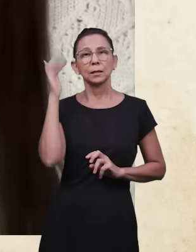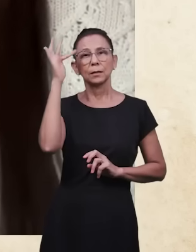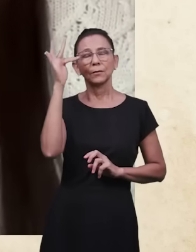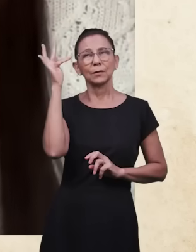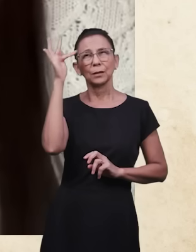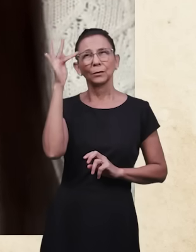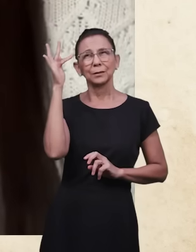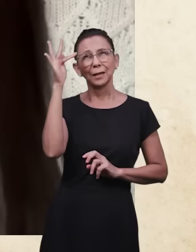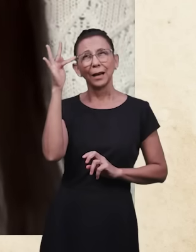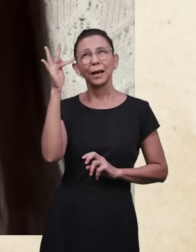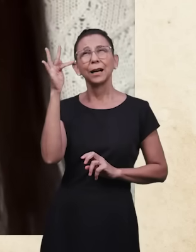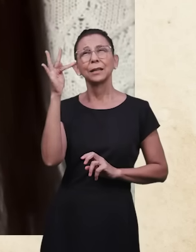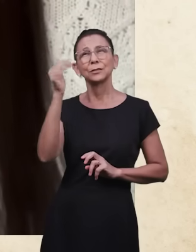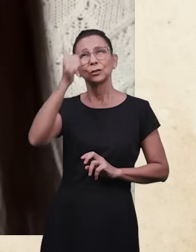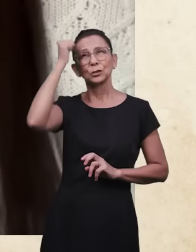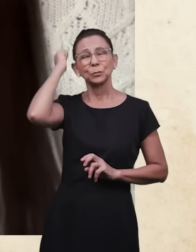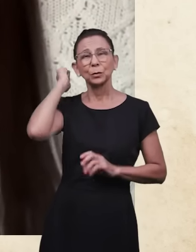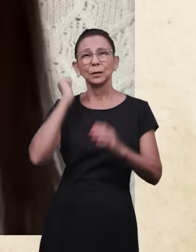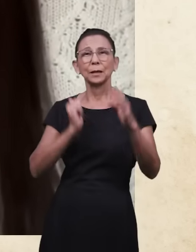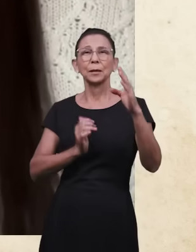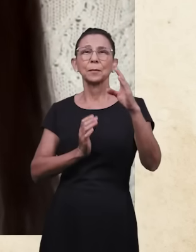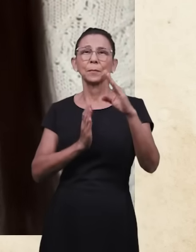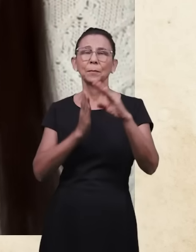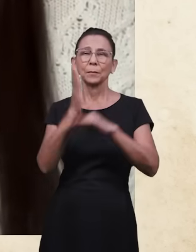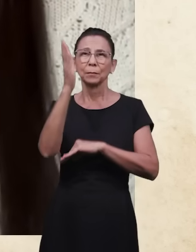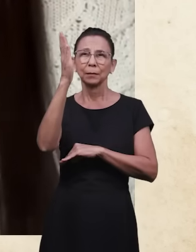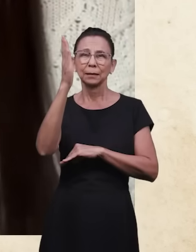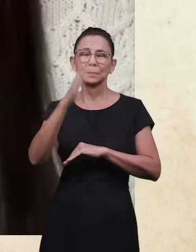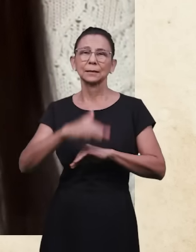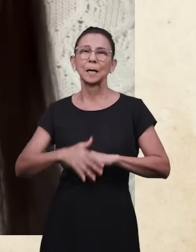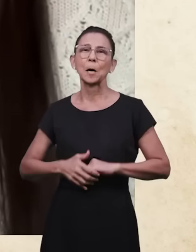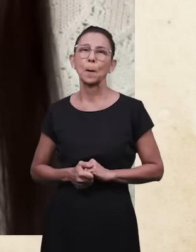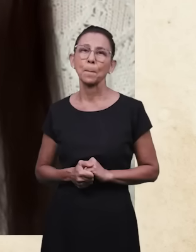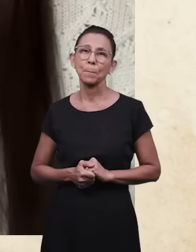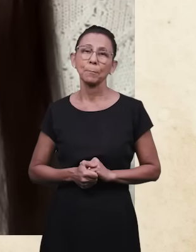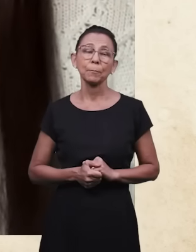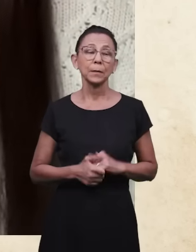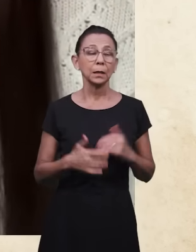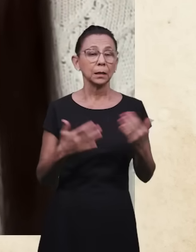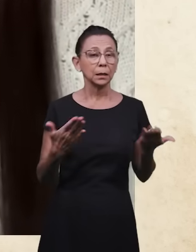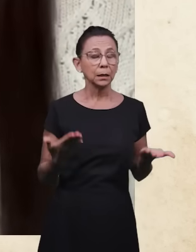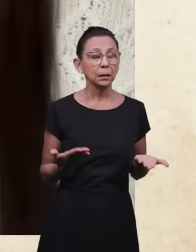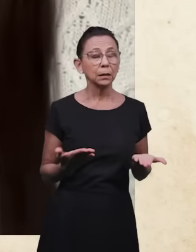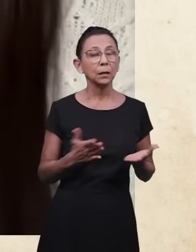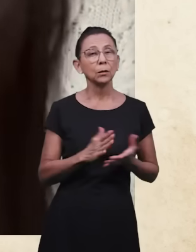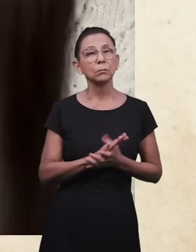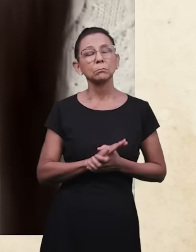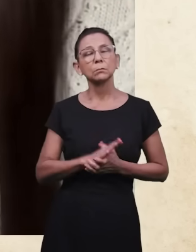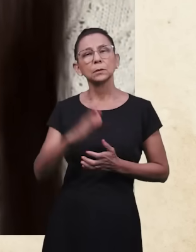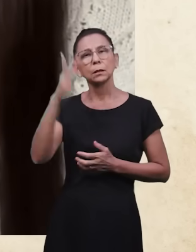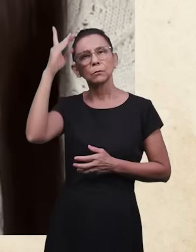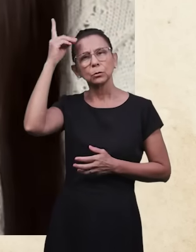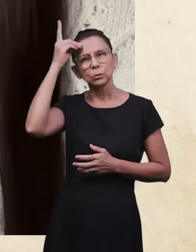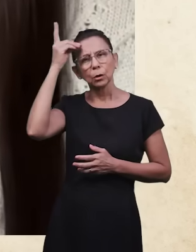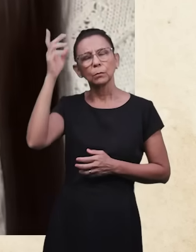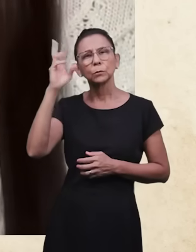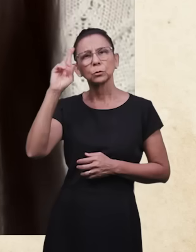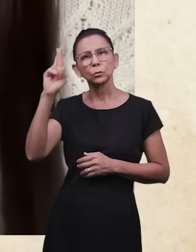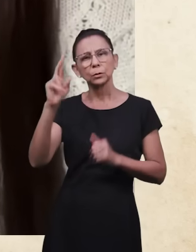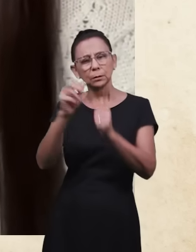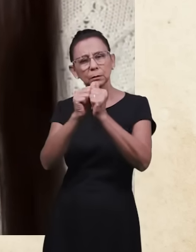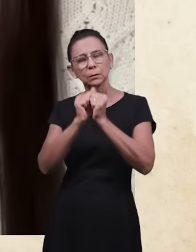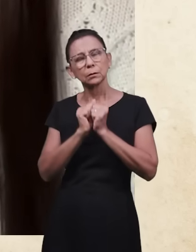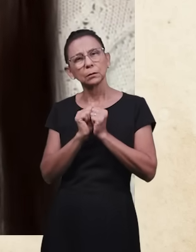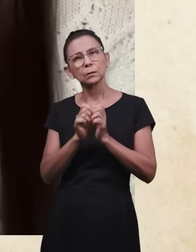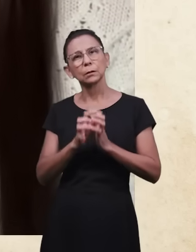faculdade porque tudo que eu tinha estudado durante o ano, o Senhor tinha estado comigo. O Senhor deu uma confirmação